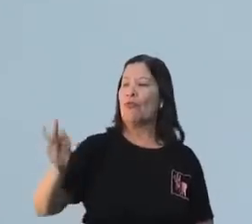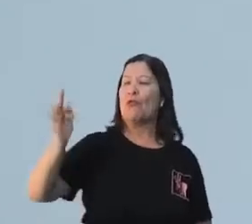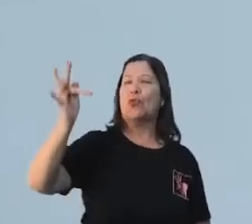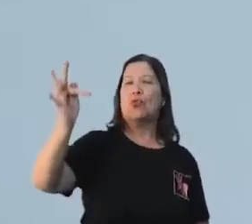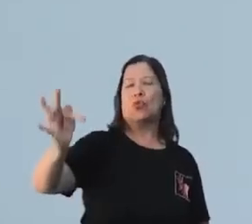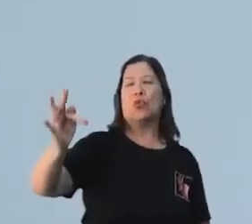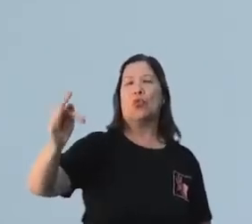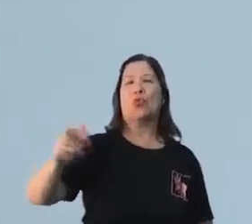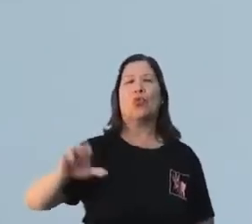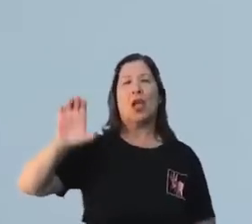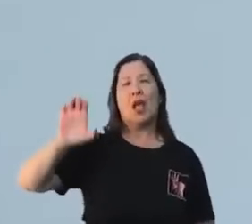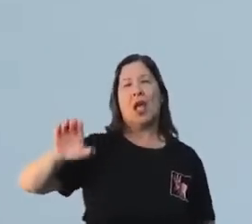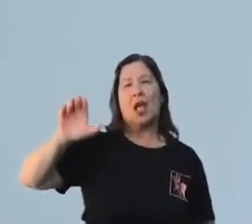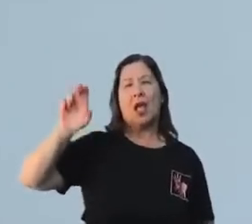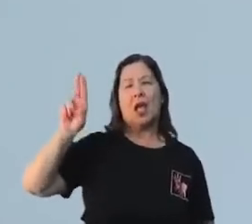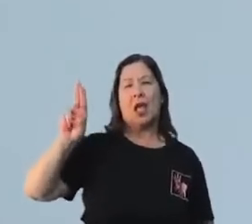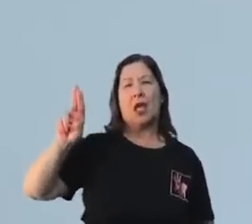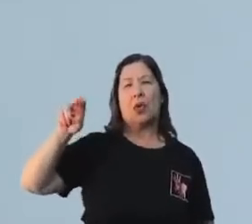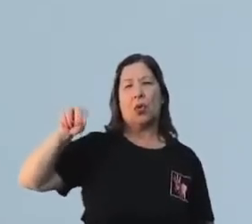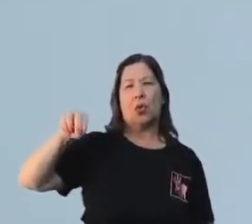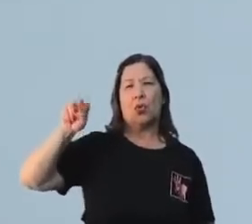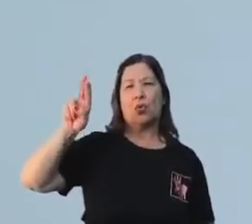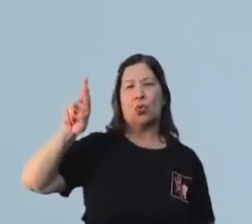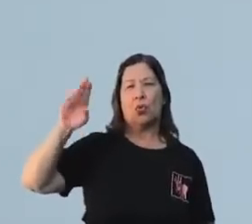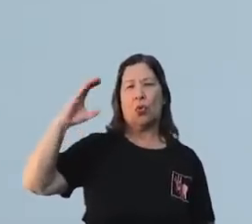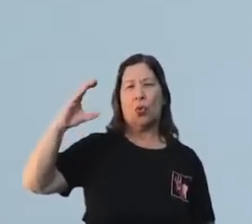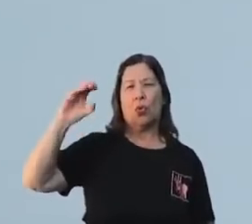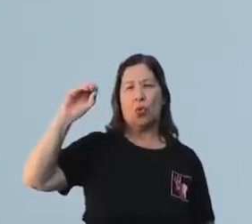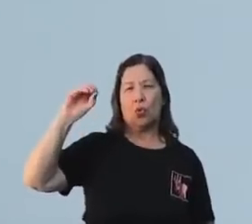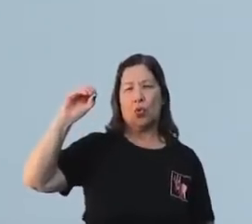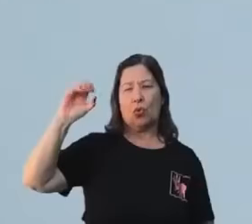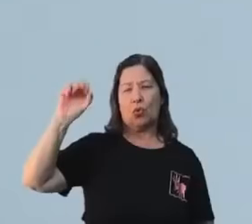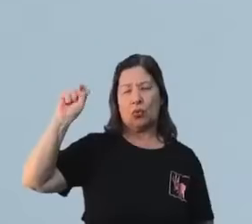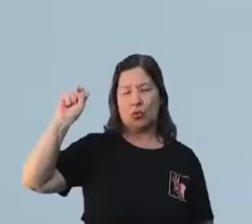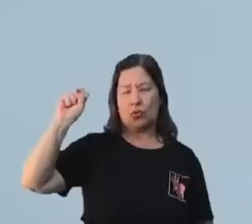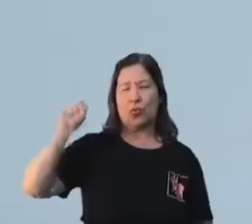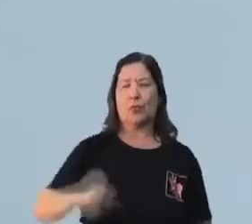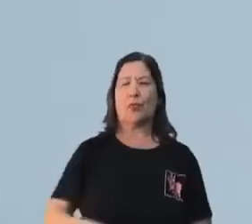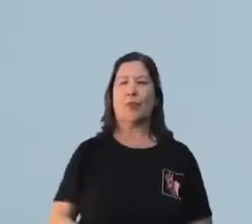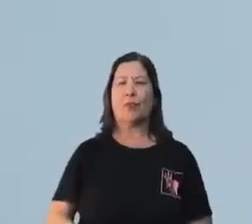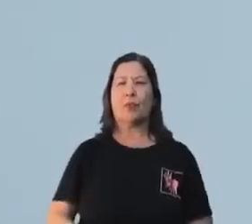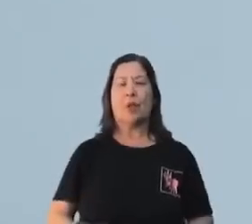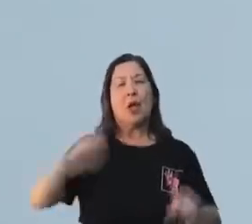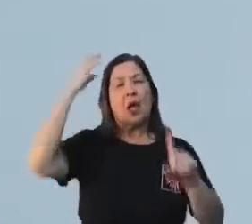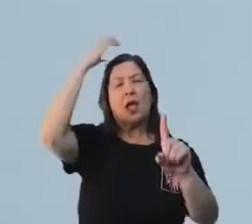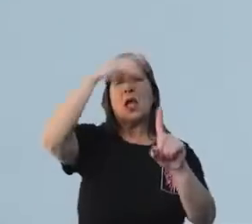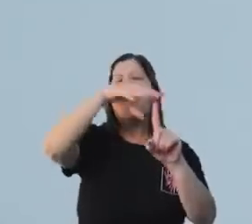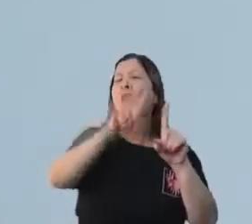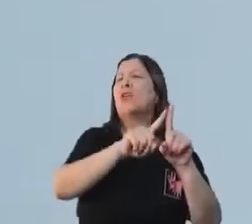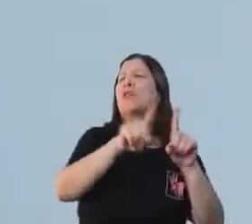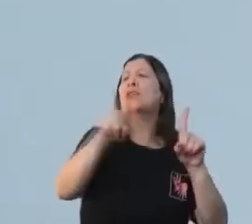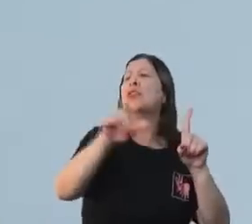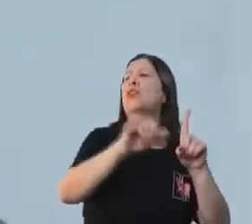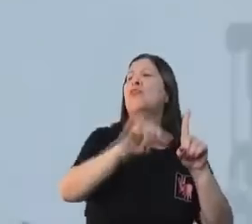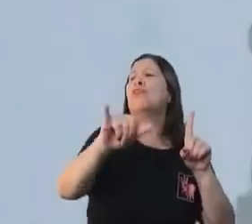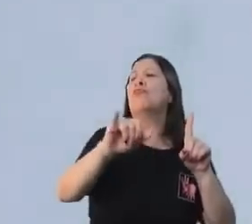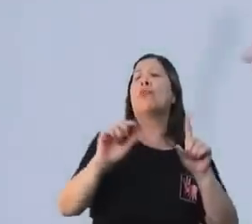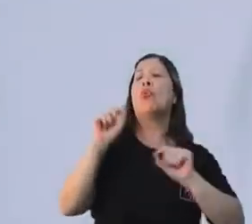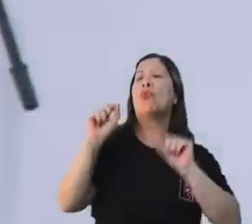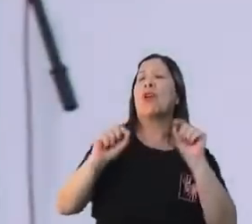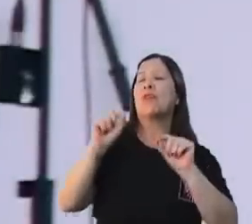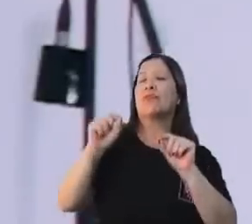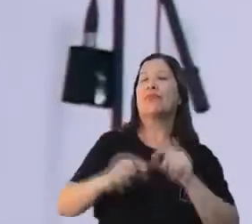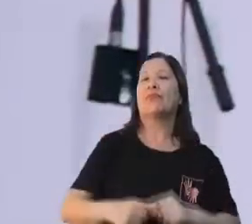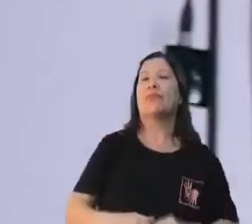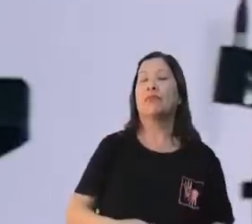Você quer uma coisa pior que essa? Sabe o que o rei disse, para dentro do seu coração? Boa